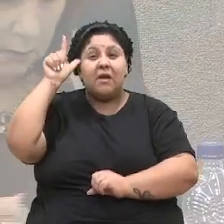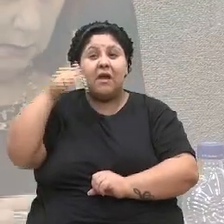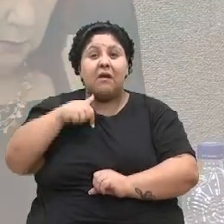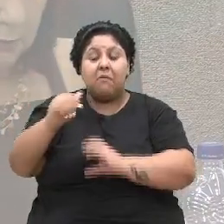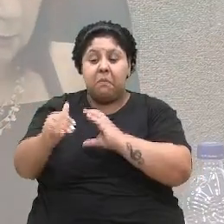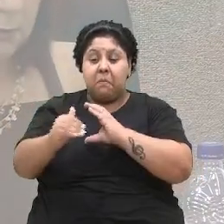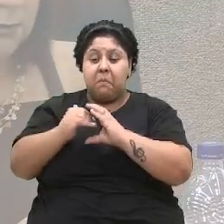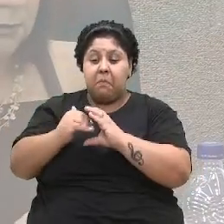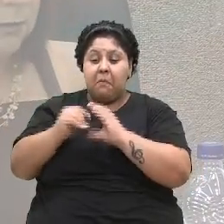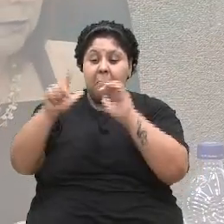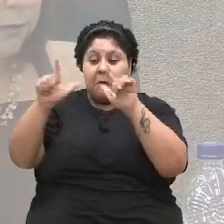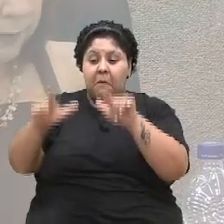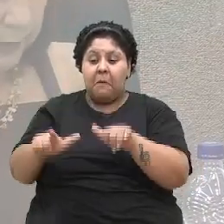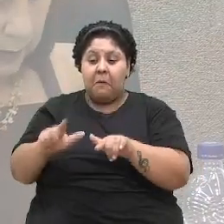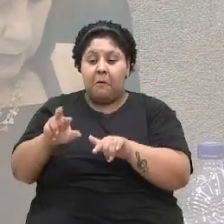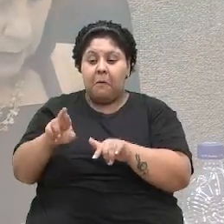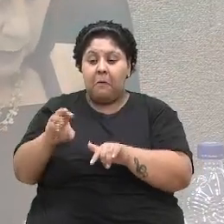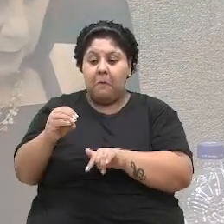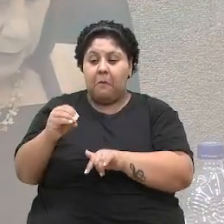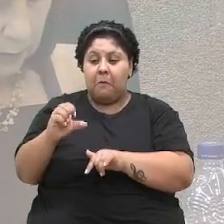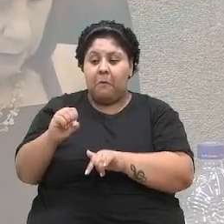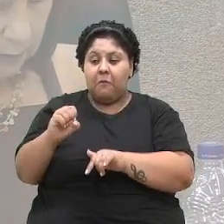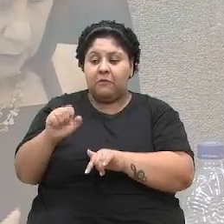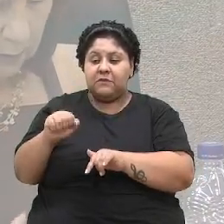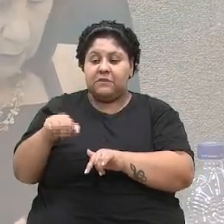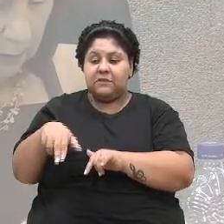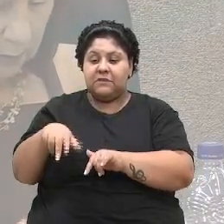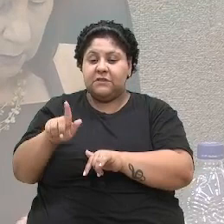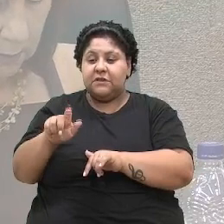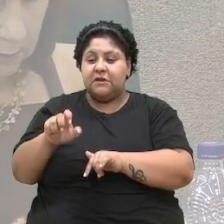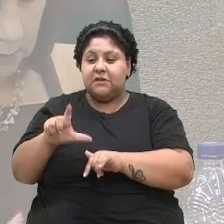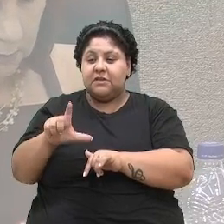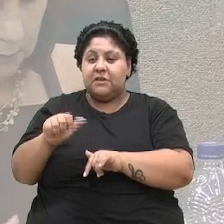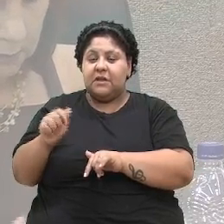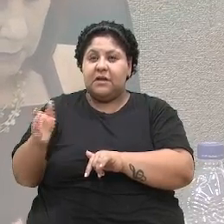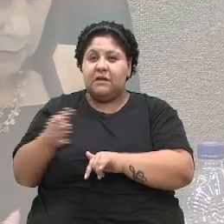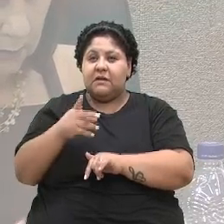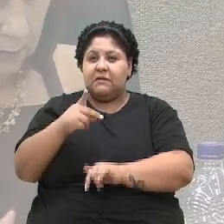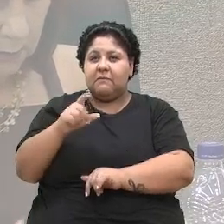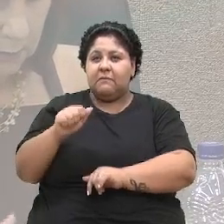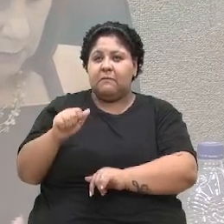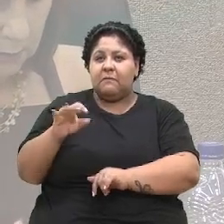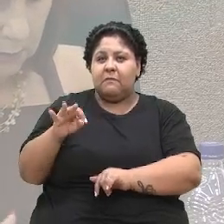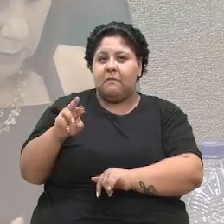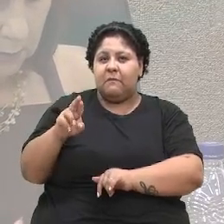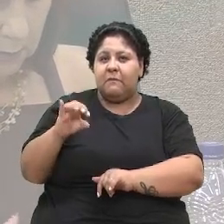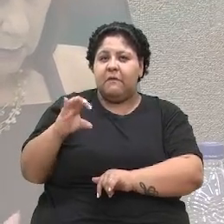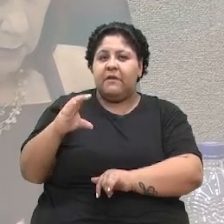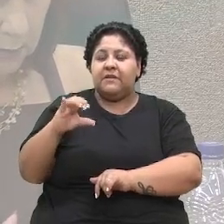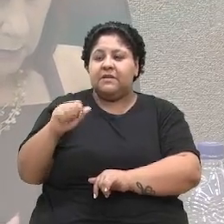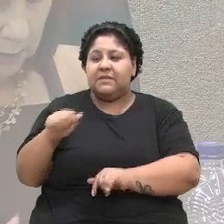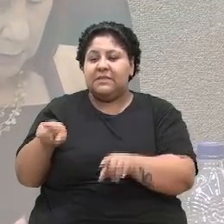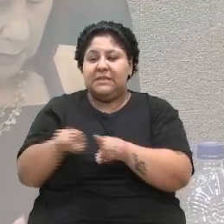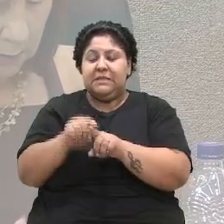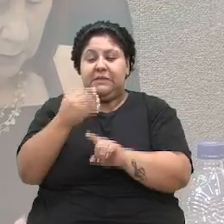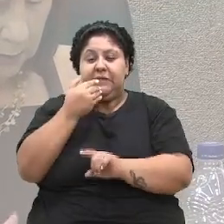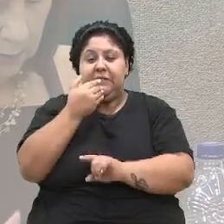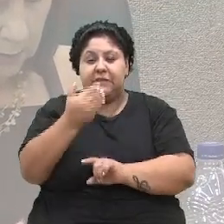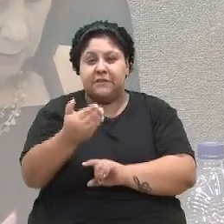no meu gabinete a Rosângela e a Patrícia, que também fizeram um apelo a respeito